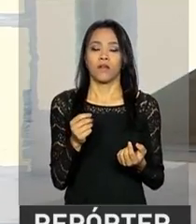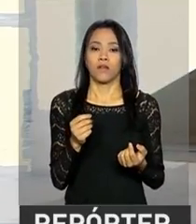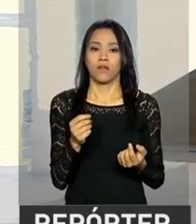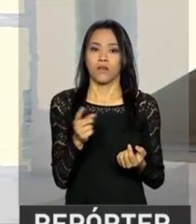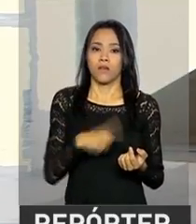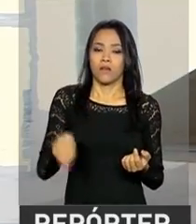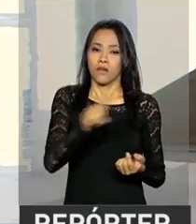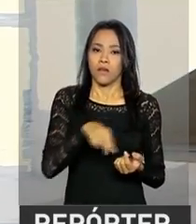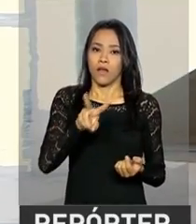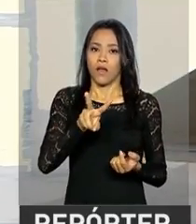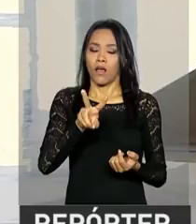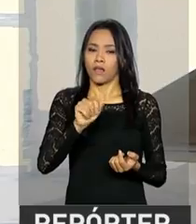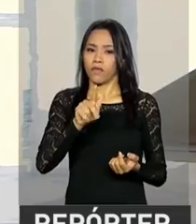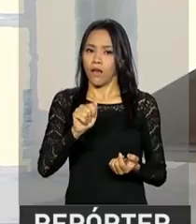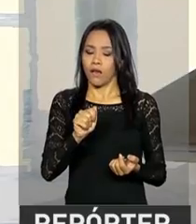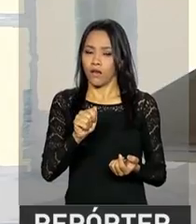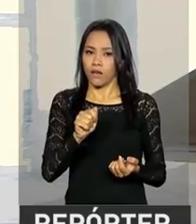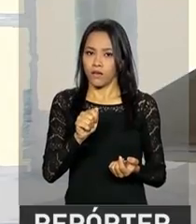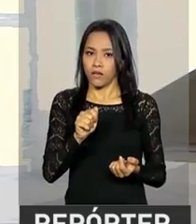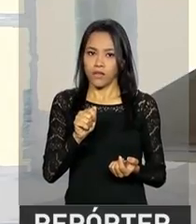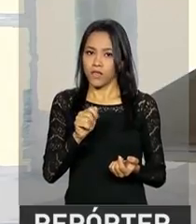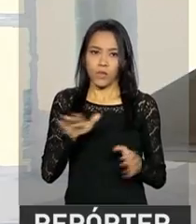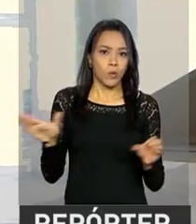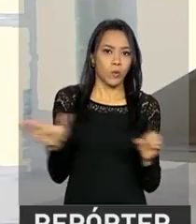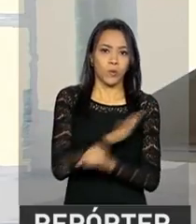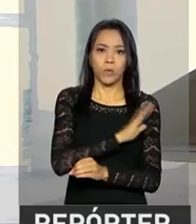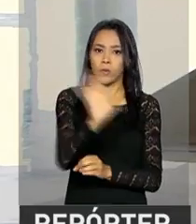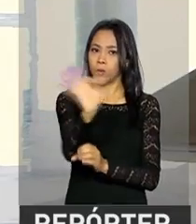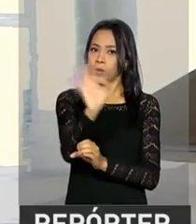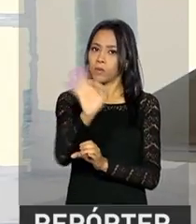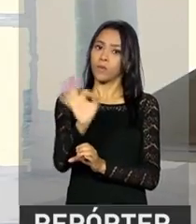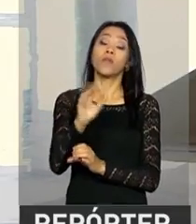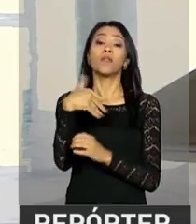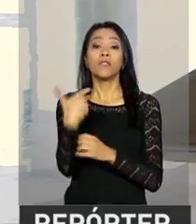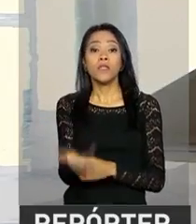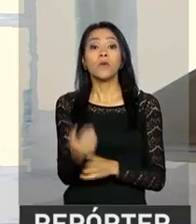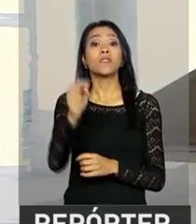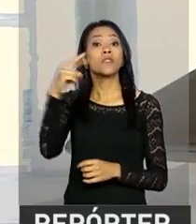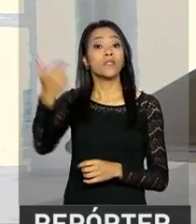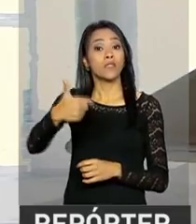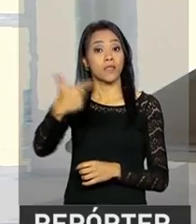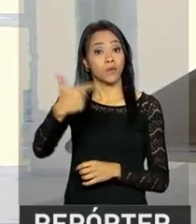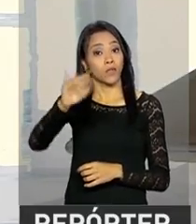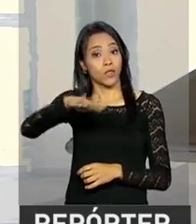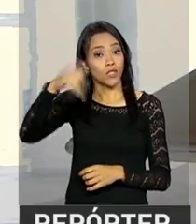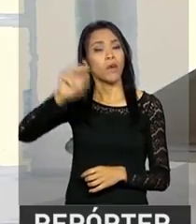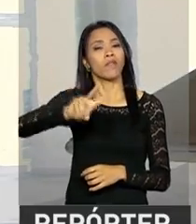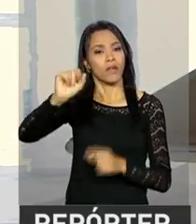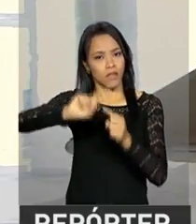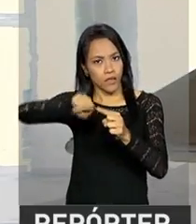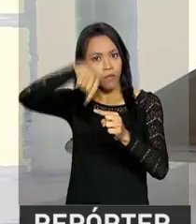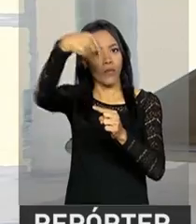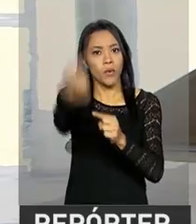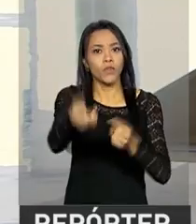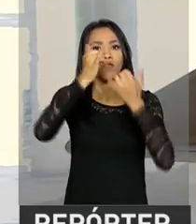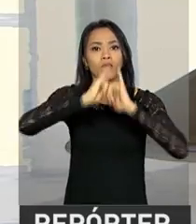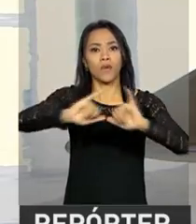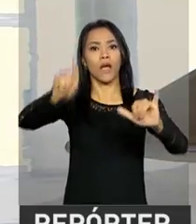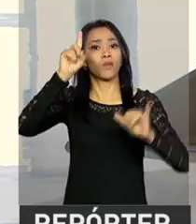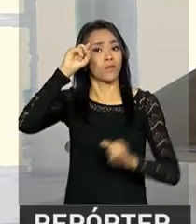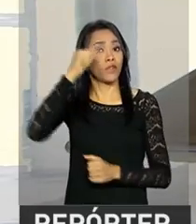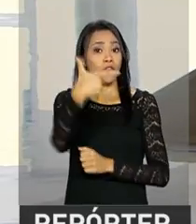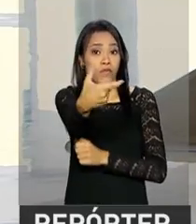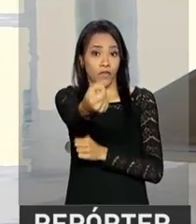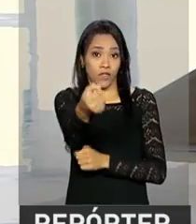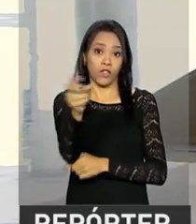as vagas então elas não for não sejam preenchidas o resultado da segunda chamada ele vai ser divulgado no dia 20 de